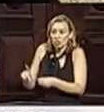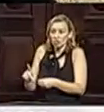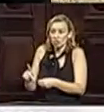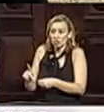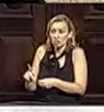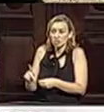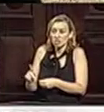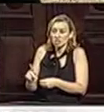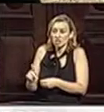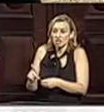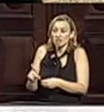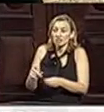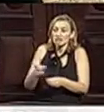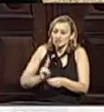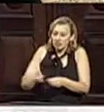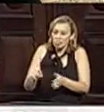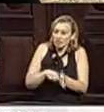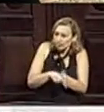ser explorado.